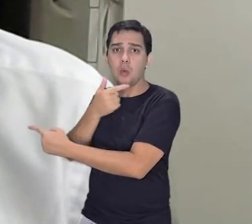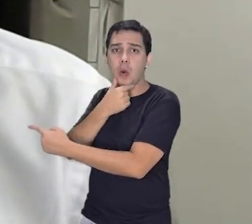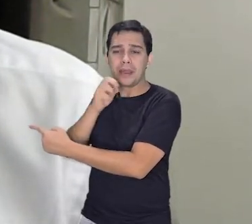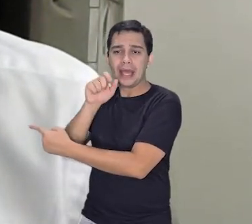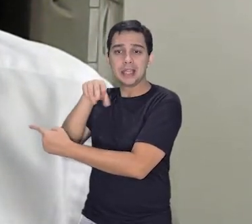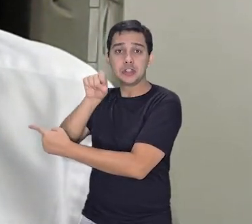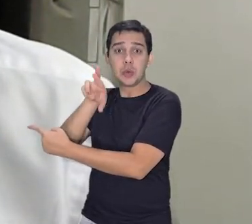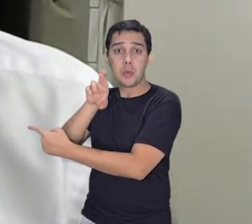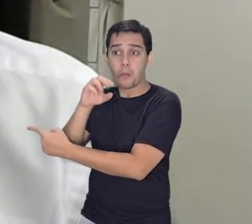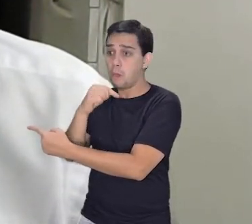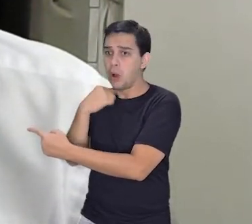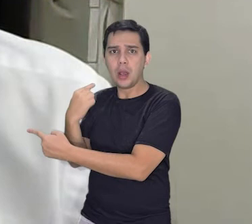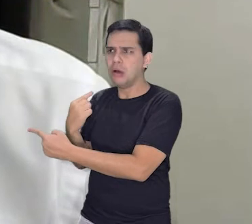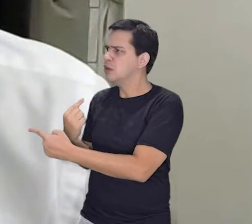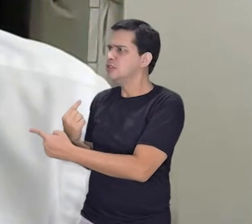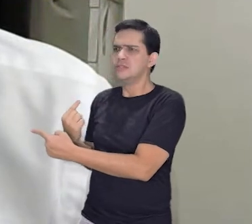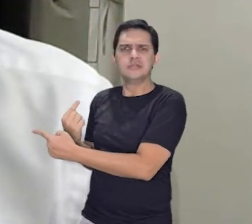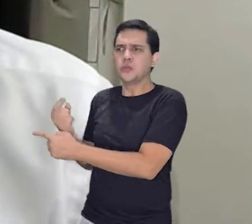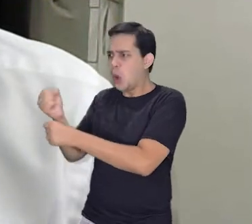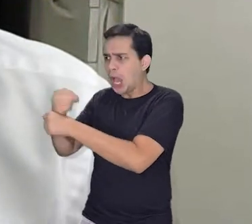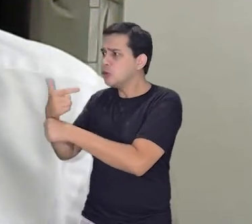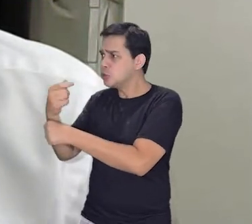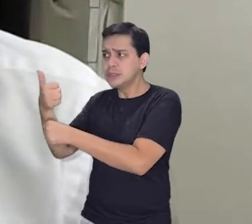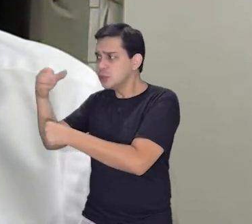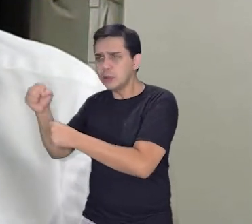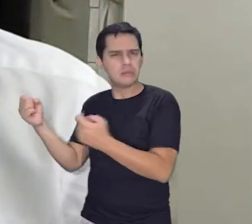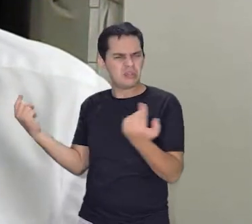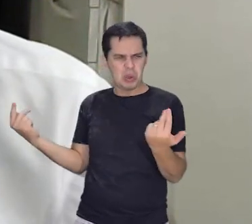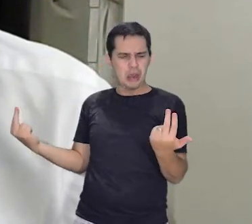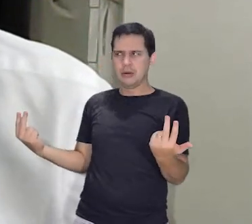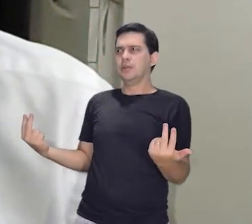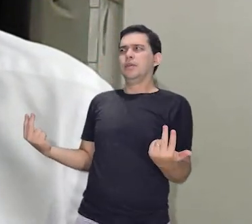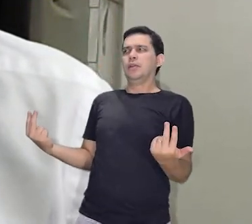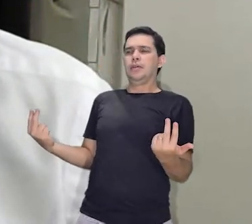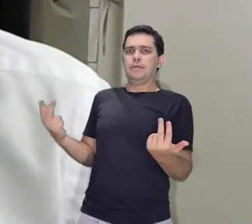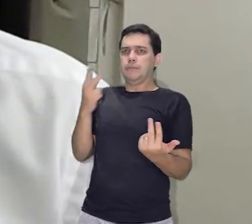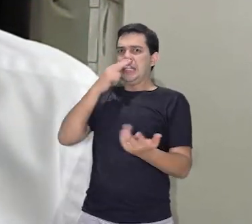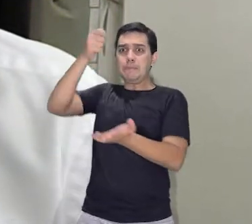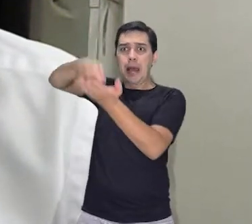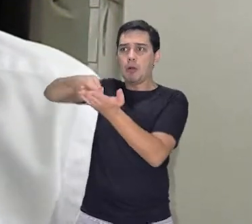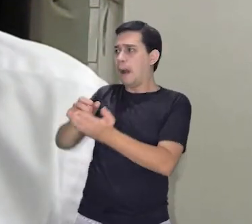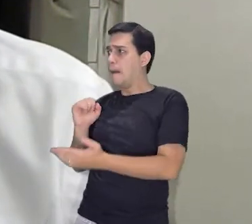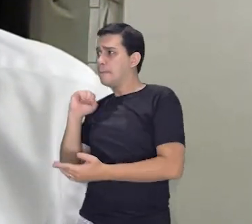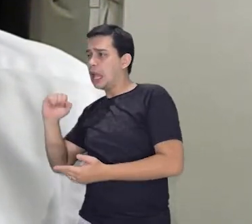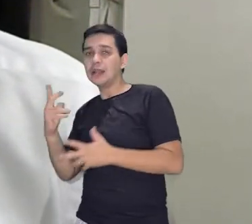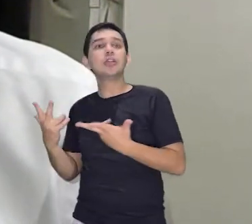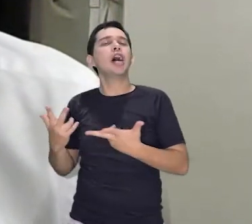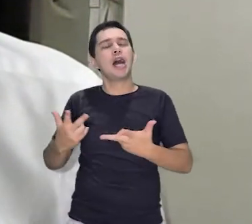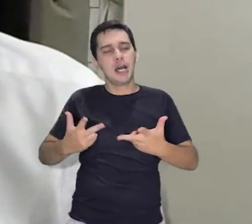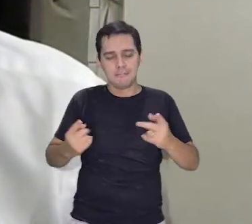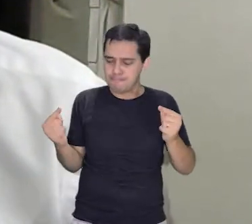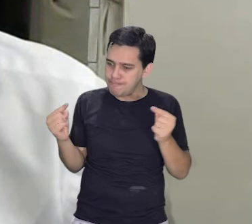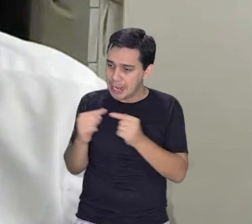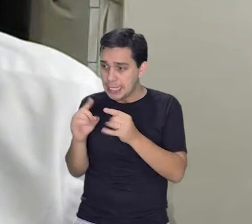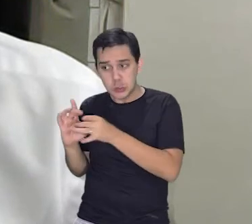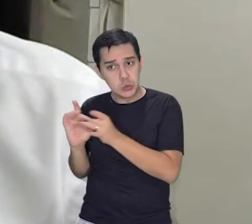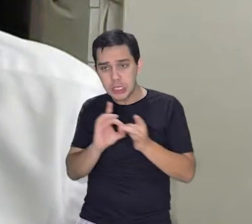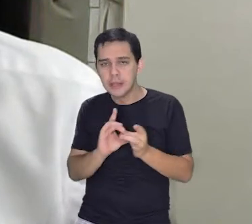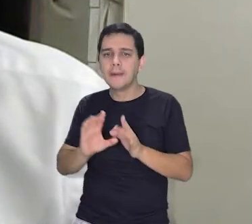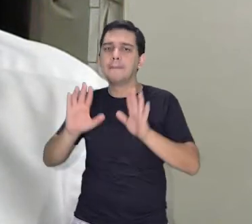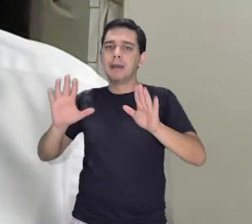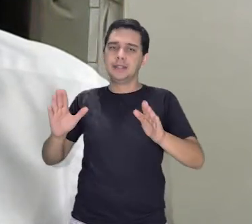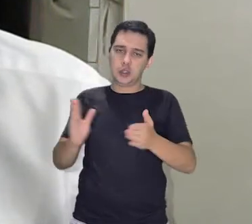fatos e é tudo sendo apurado dentro da Força Tarefa. Mas os processos eles são distintos até por uma questão de